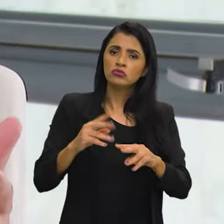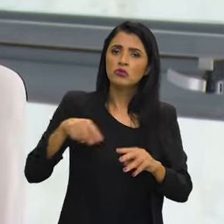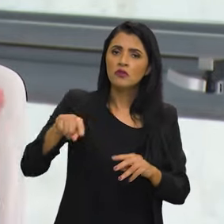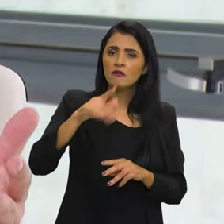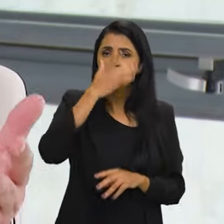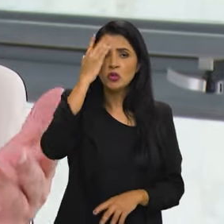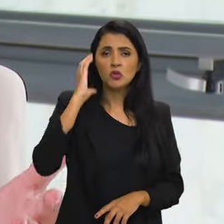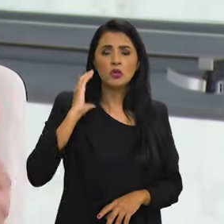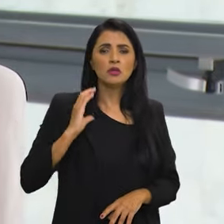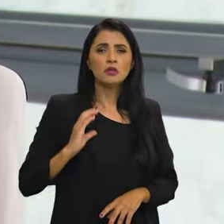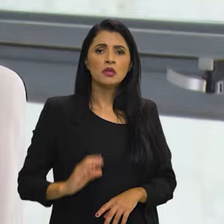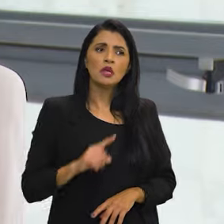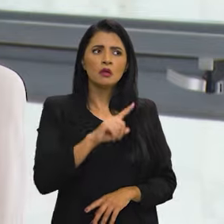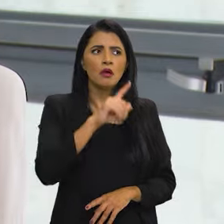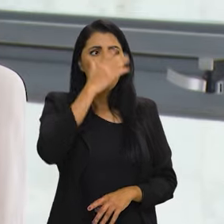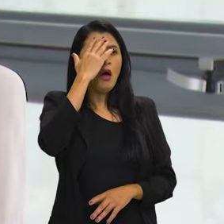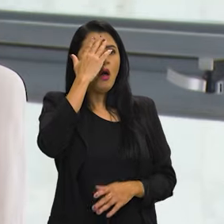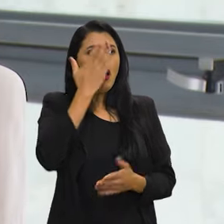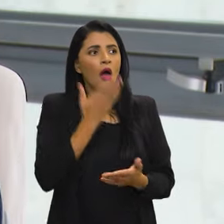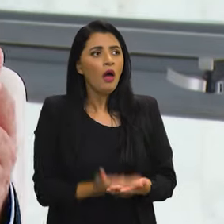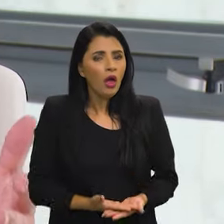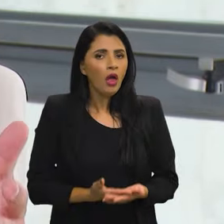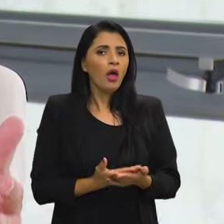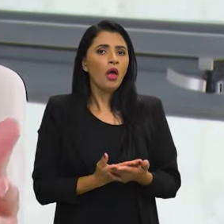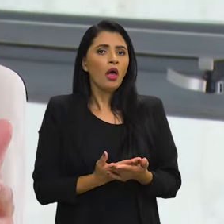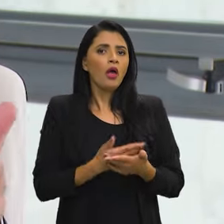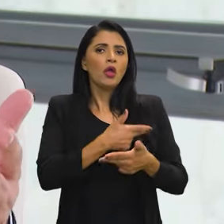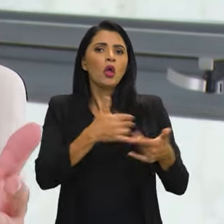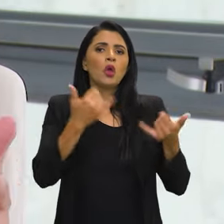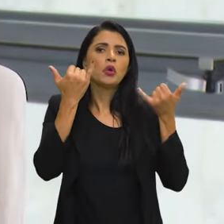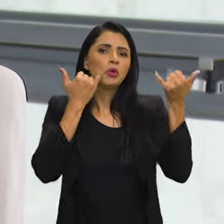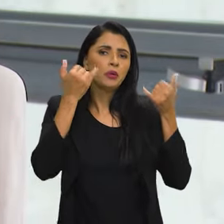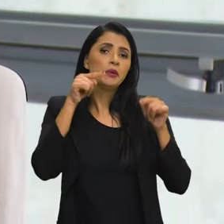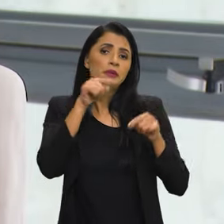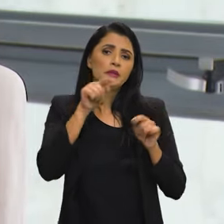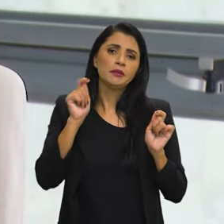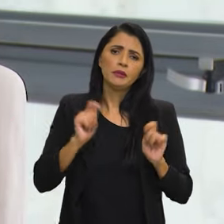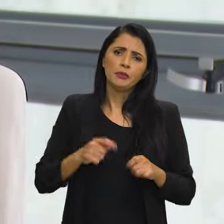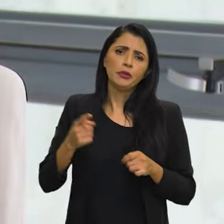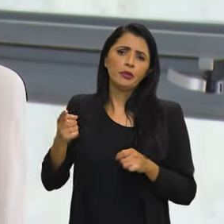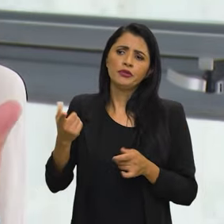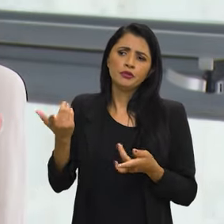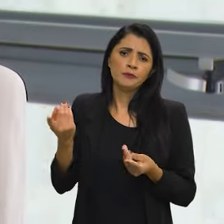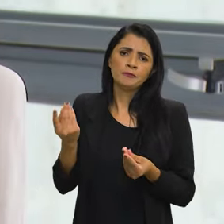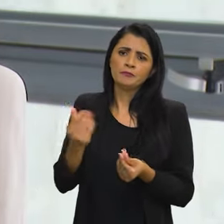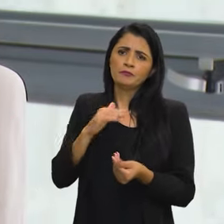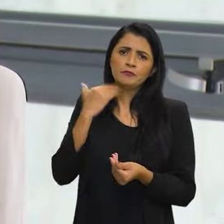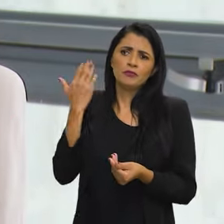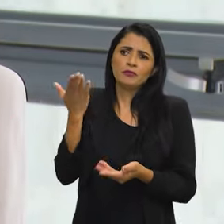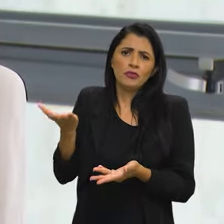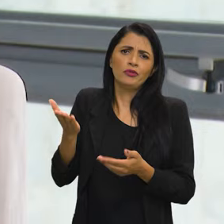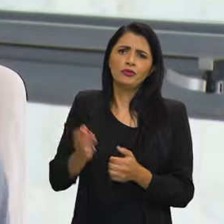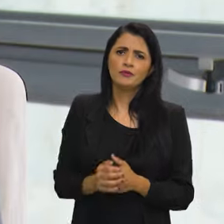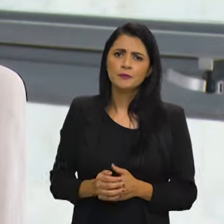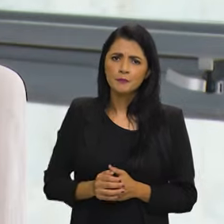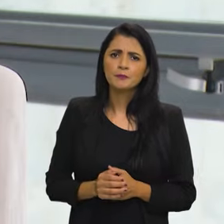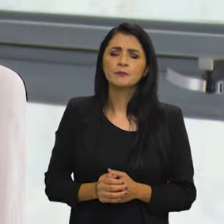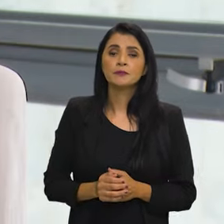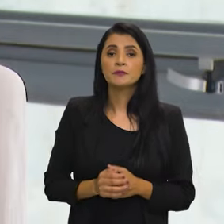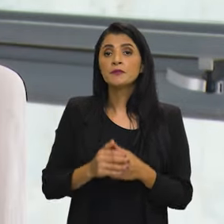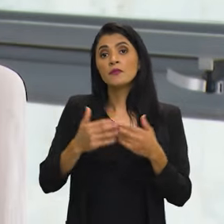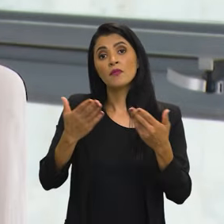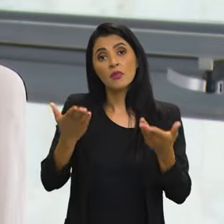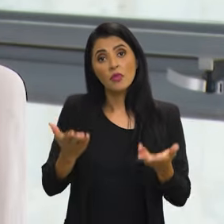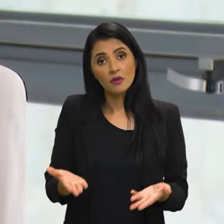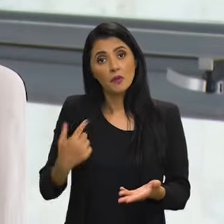aquilo que leva o cidadão muitas vezes a acreditar em algo que pode lhe custar a própria vida